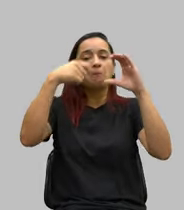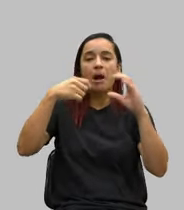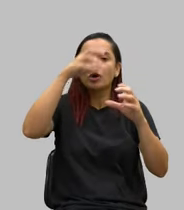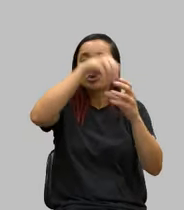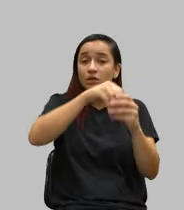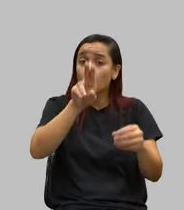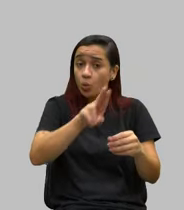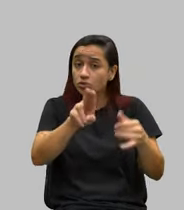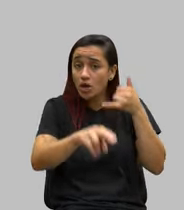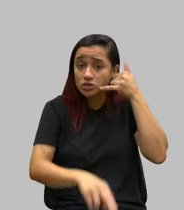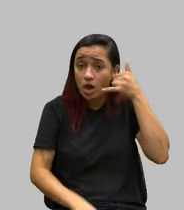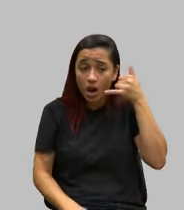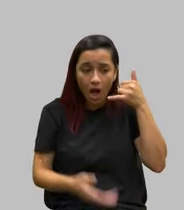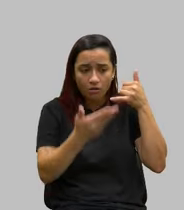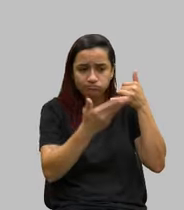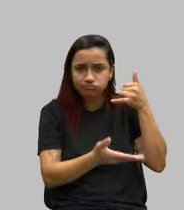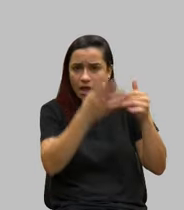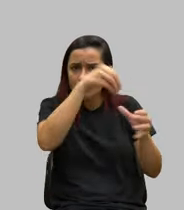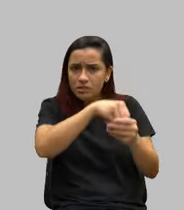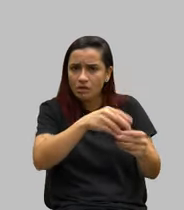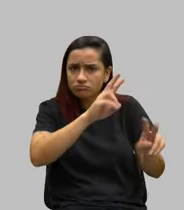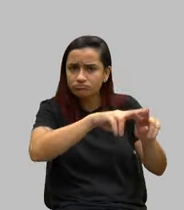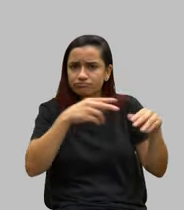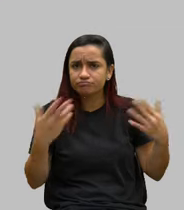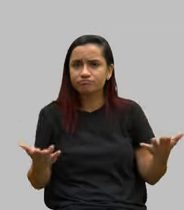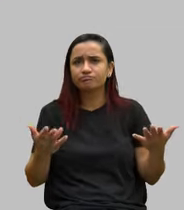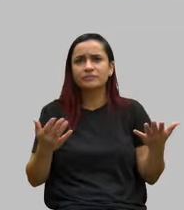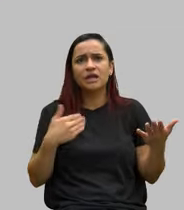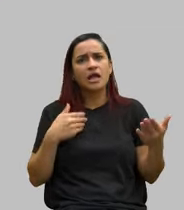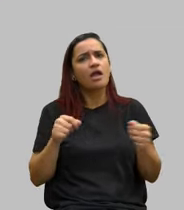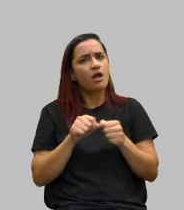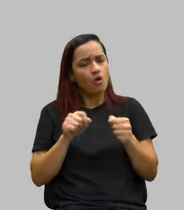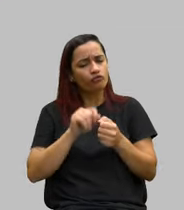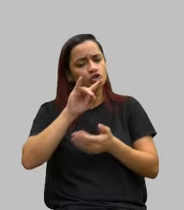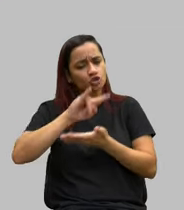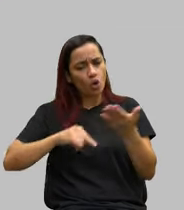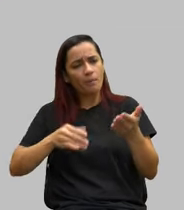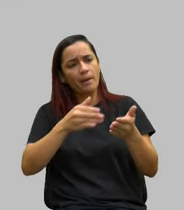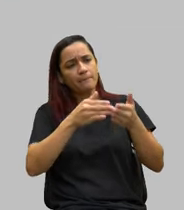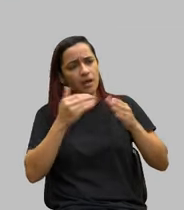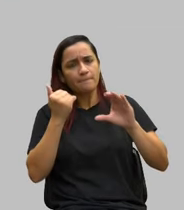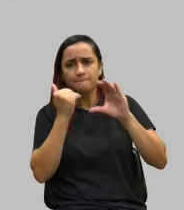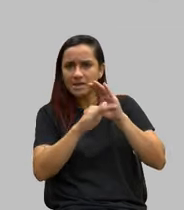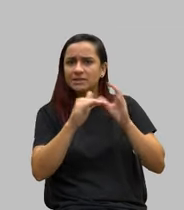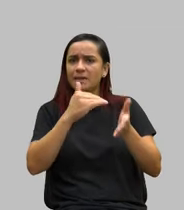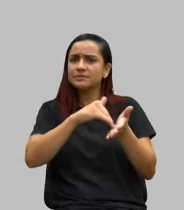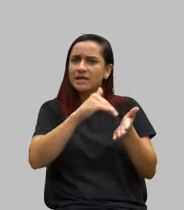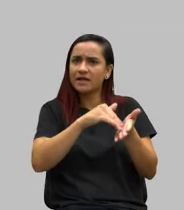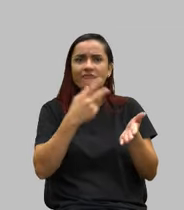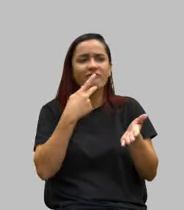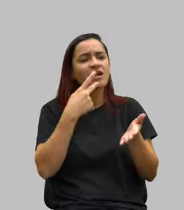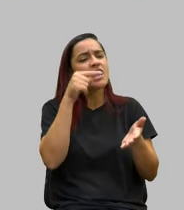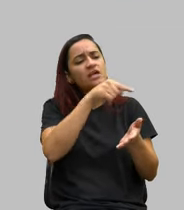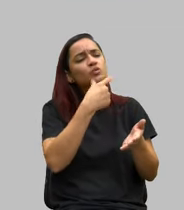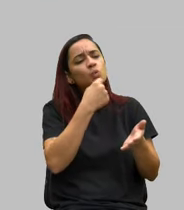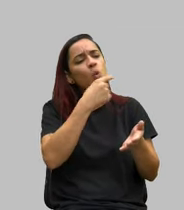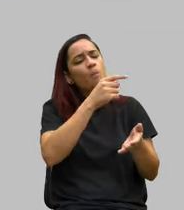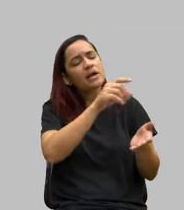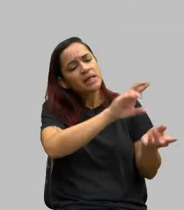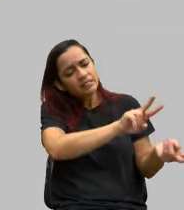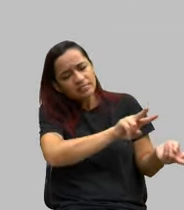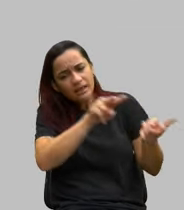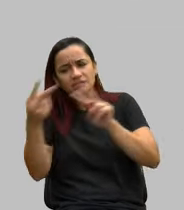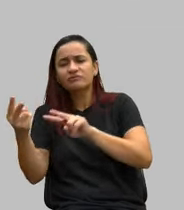celular ou seja eu fiz aqui um requerimento liguei pro secretário secretário transfere esse cidadão lá para o